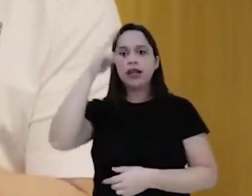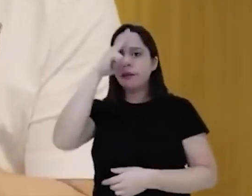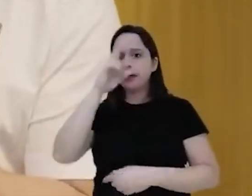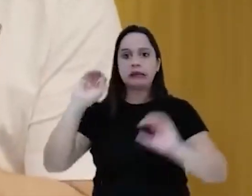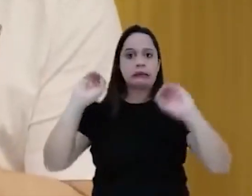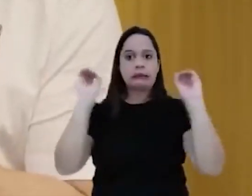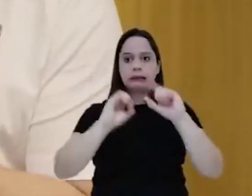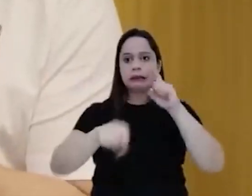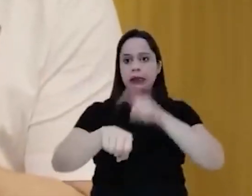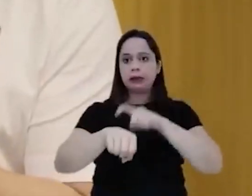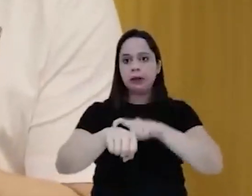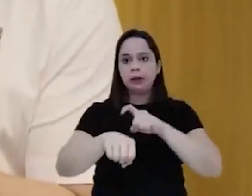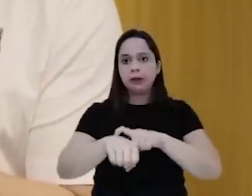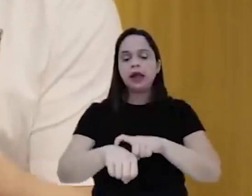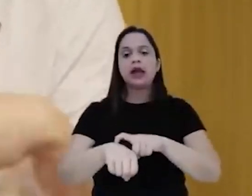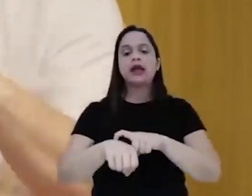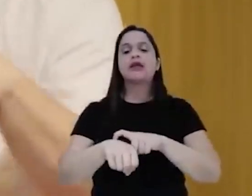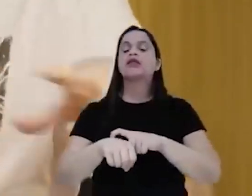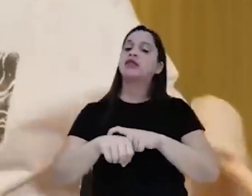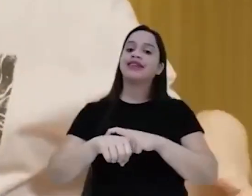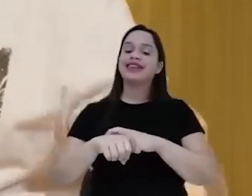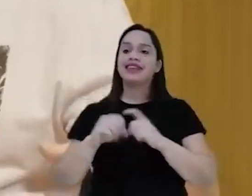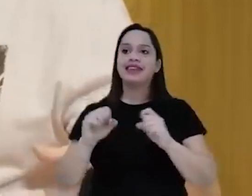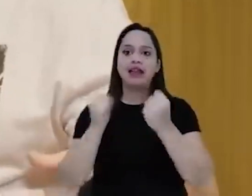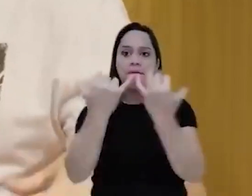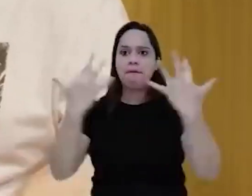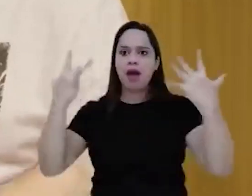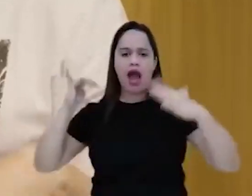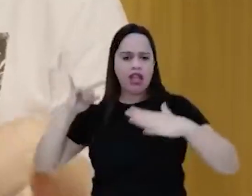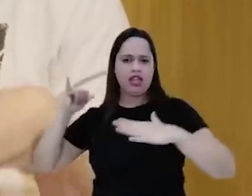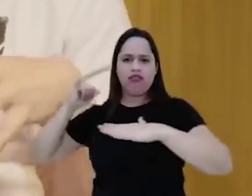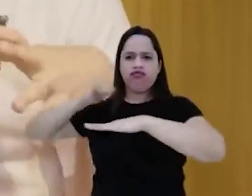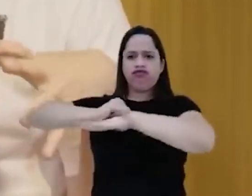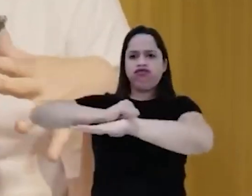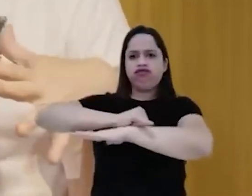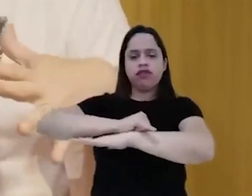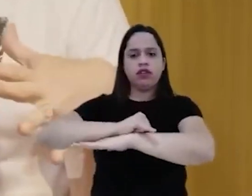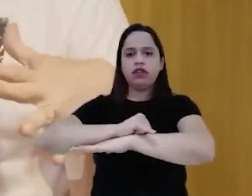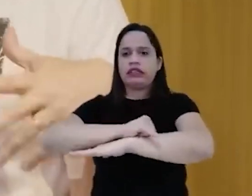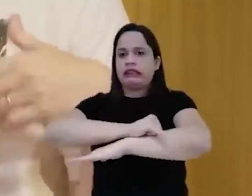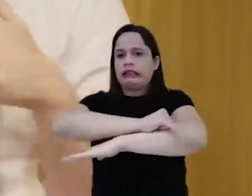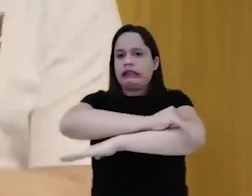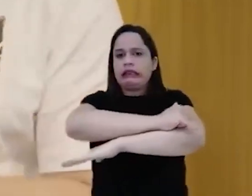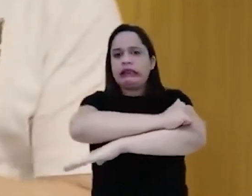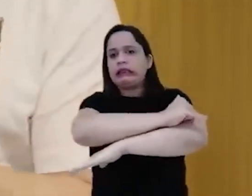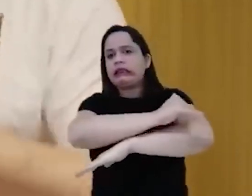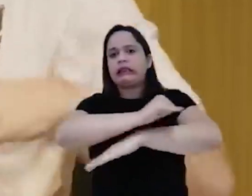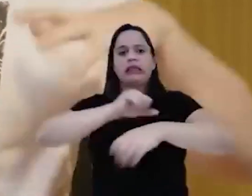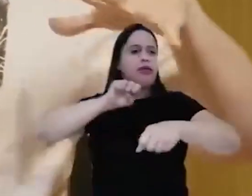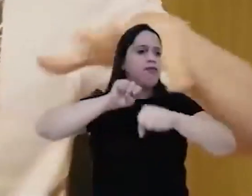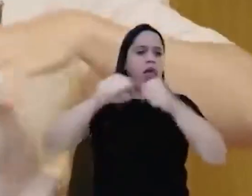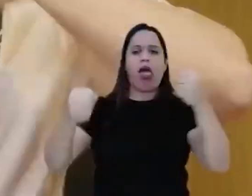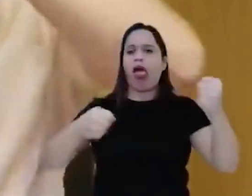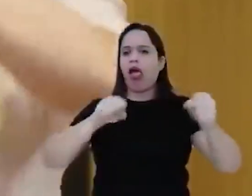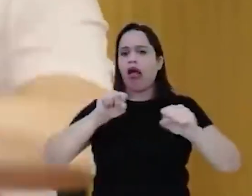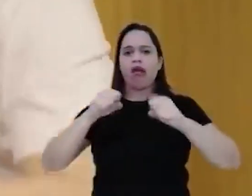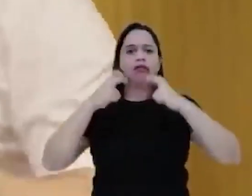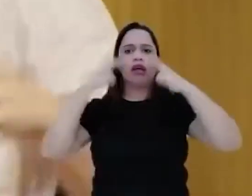lembrança dá aquele momento tipo da Mata né daquela coisa do tipo caiu